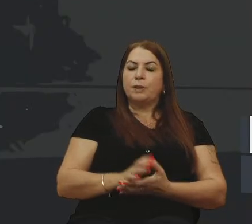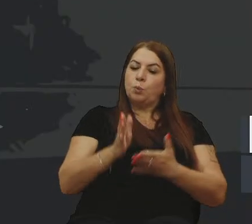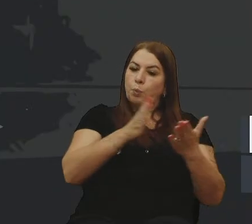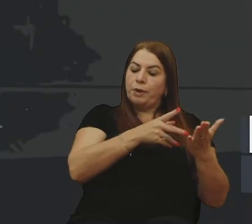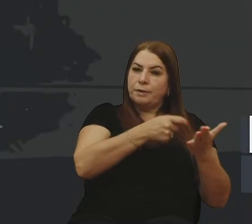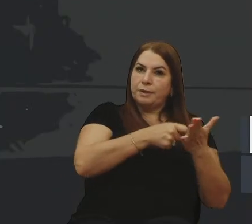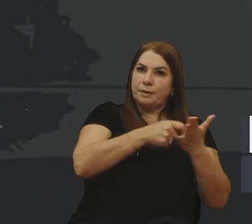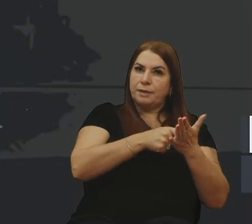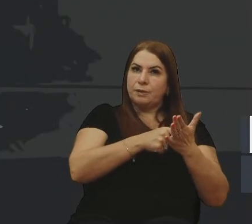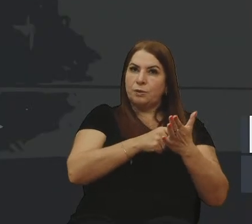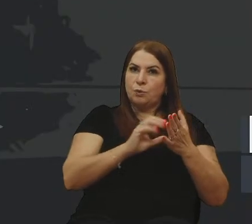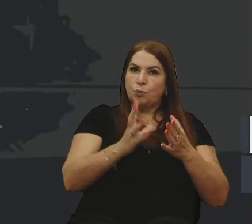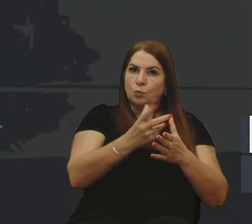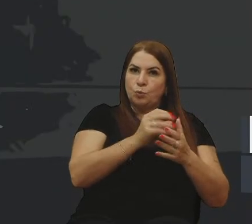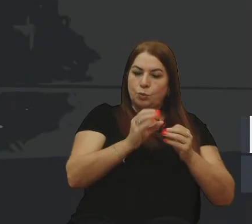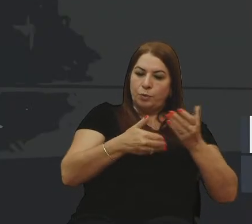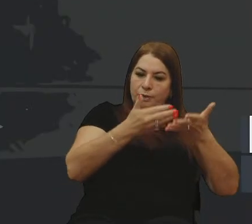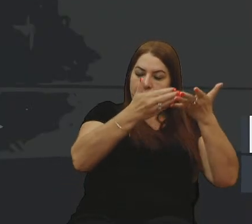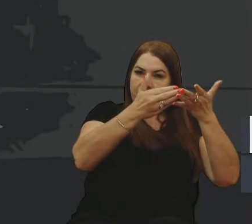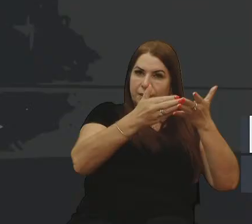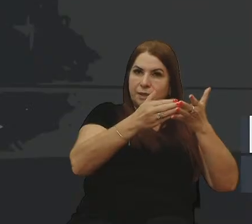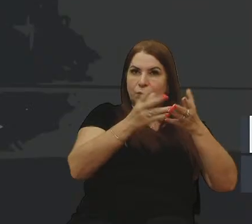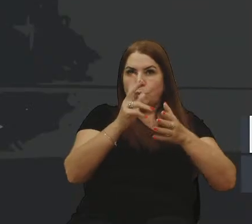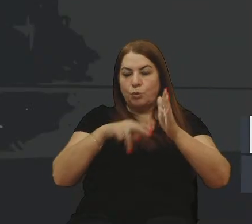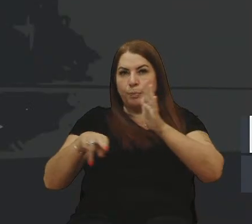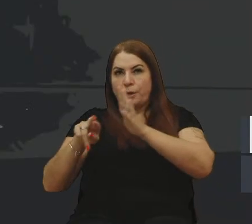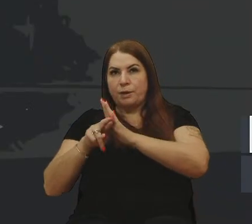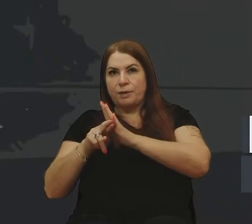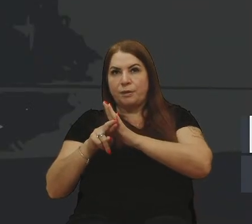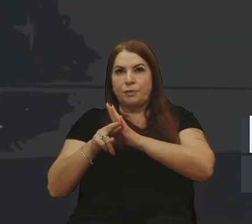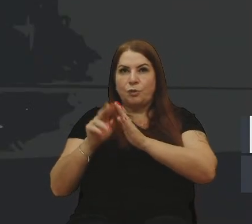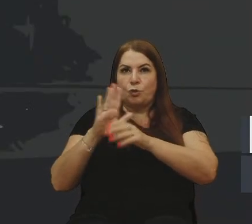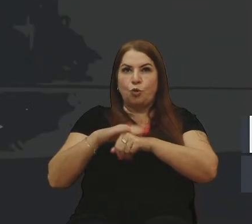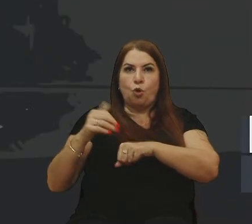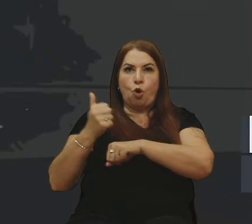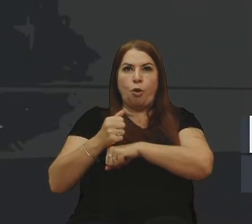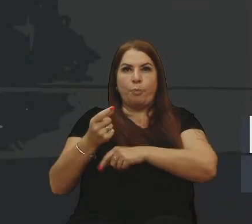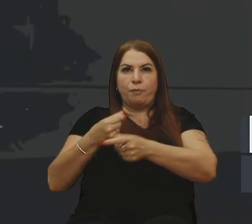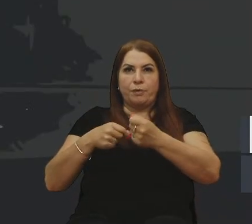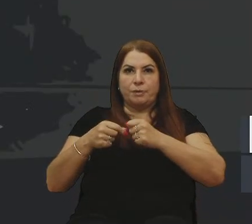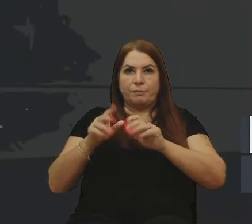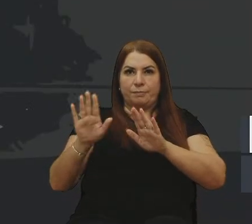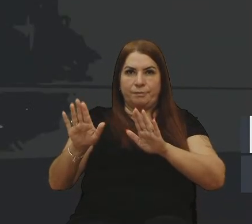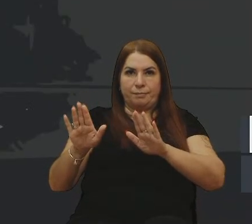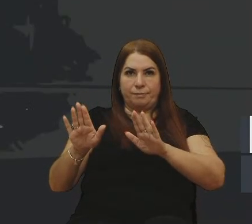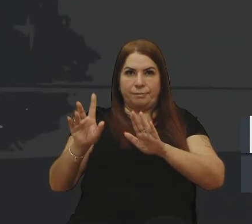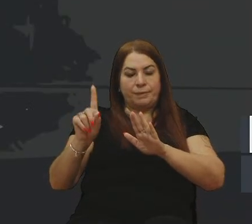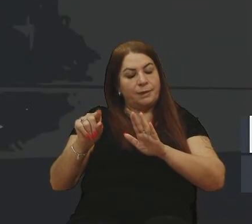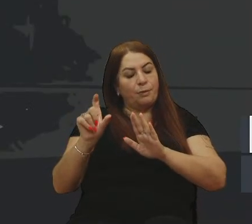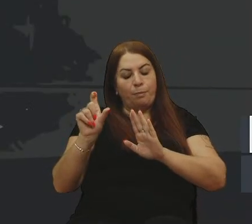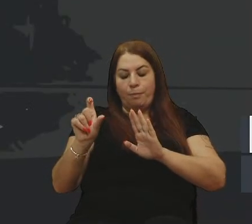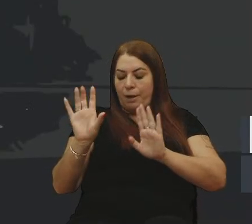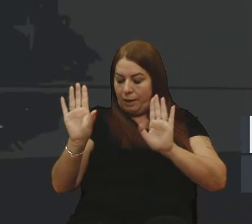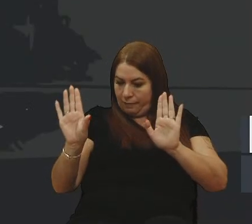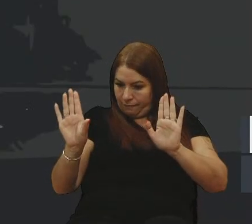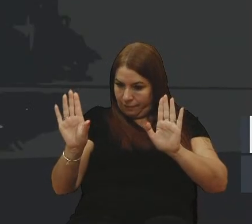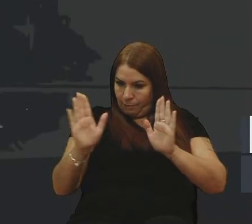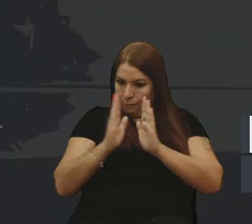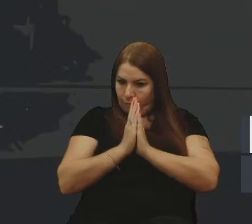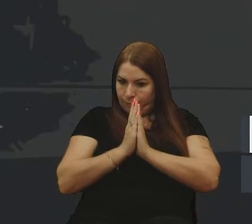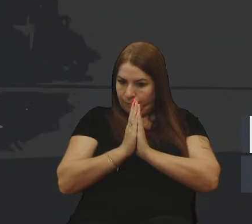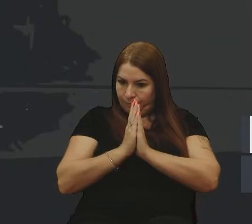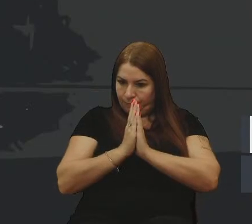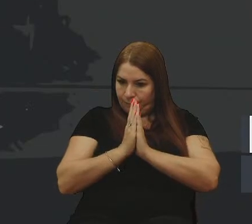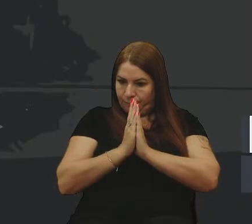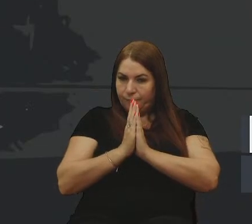tentando tracionar Tudo em Grãos, de outro eu estou me recuperando de um golpe financeiro. Um golpe financeiro, não é a palavra, por favor.